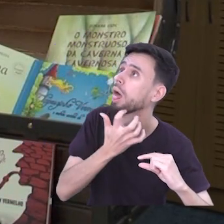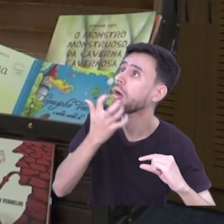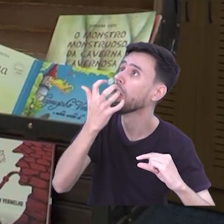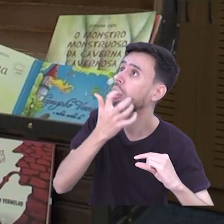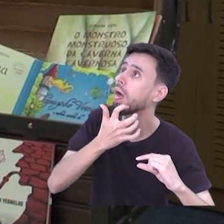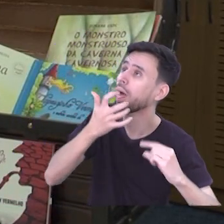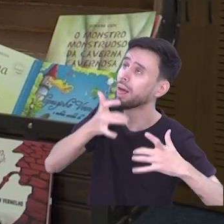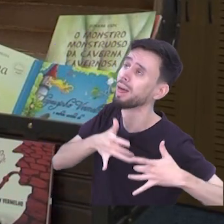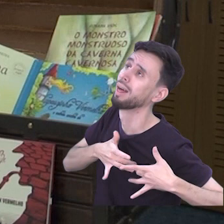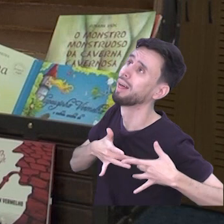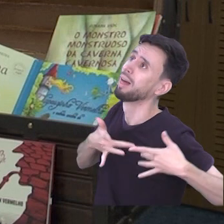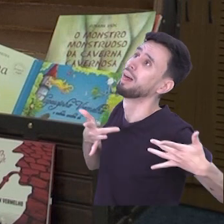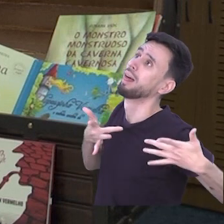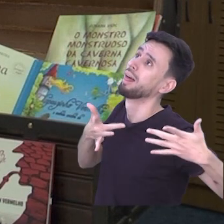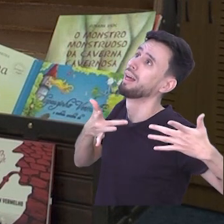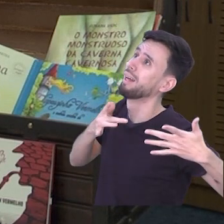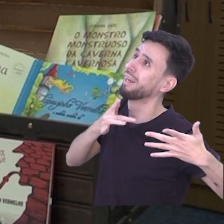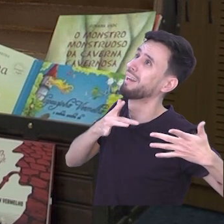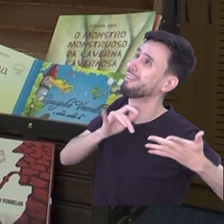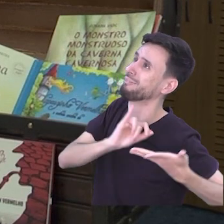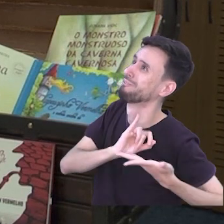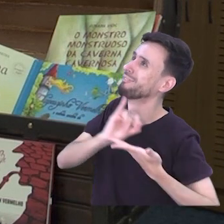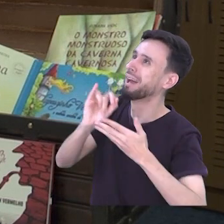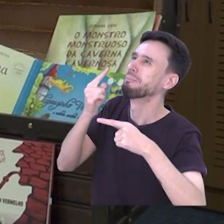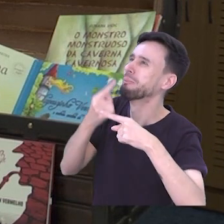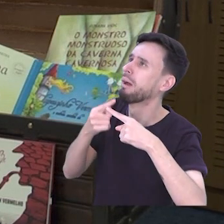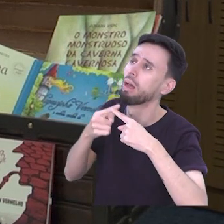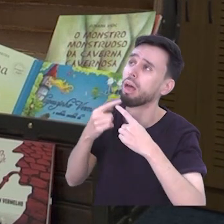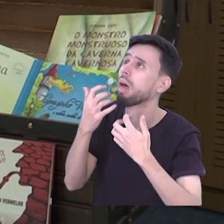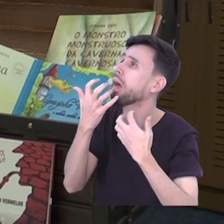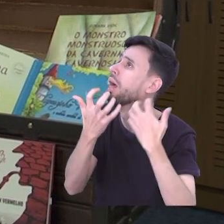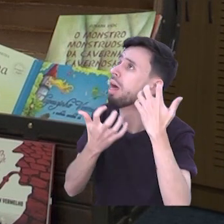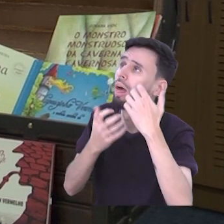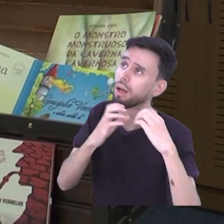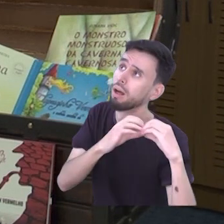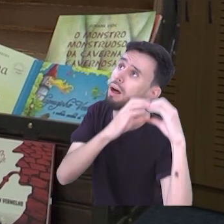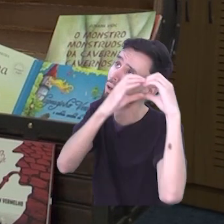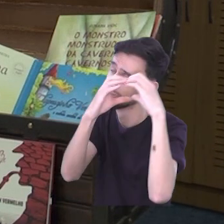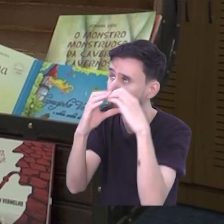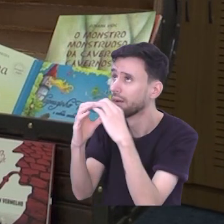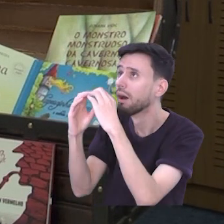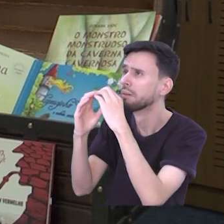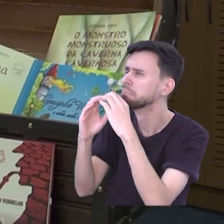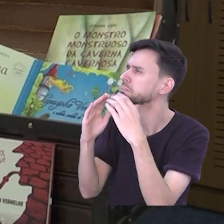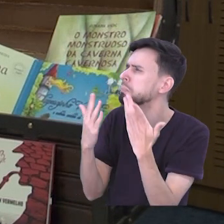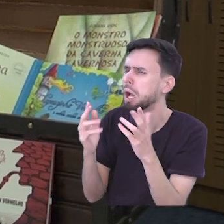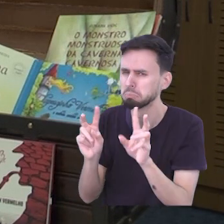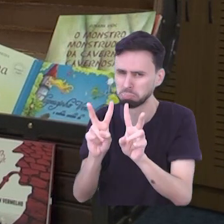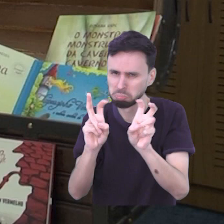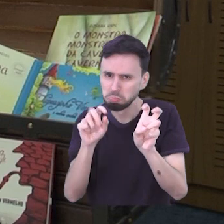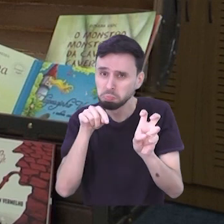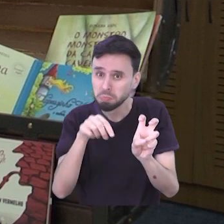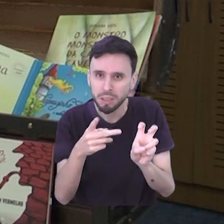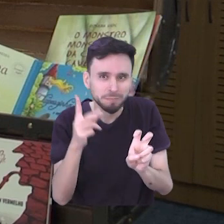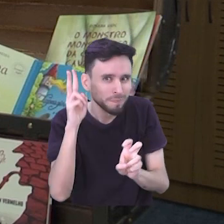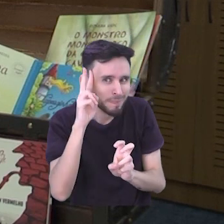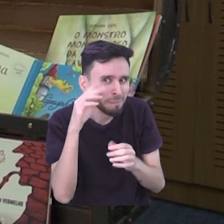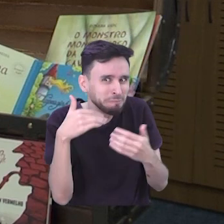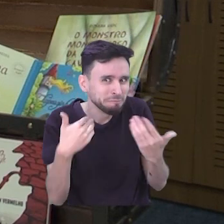mesmo, declarar o amor a Lucinha, porque ele era muito apaixonado por ela. Então, sobre o que será que é essa